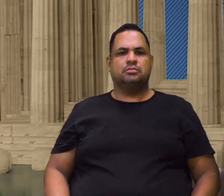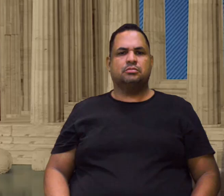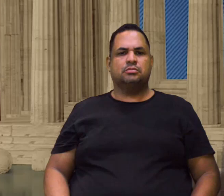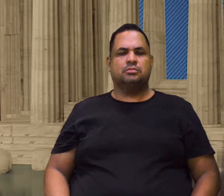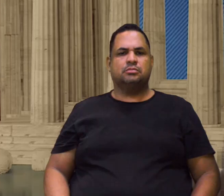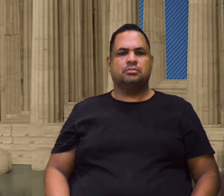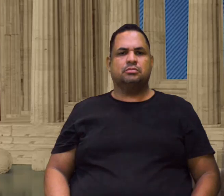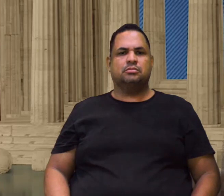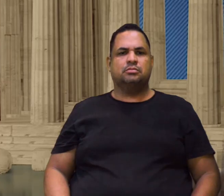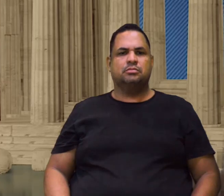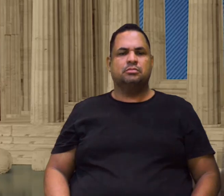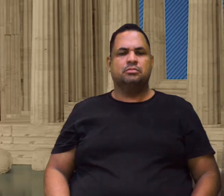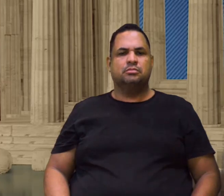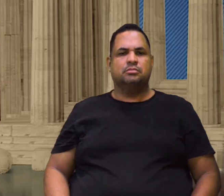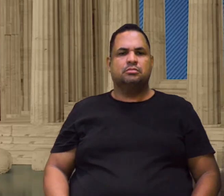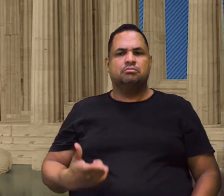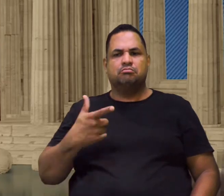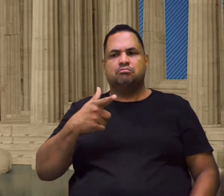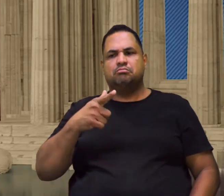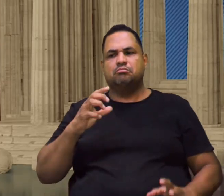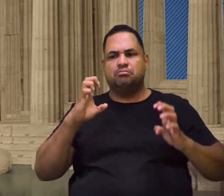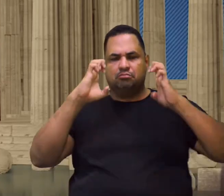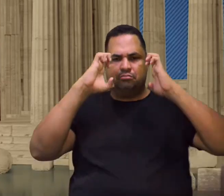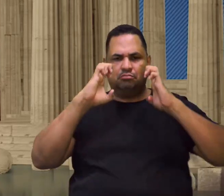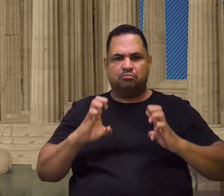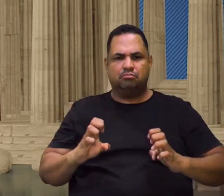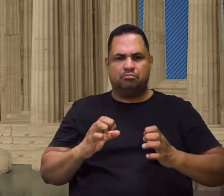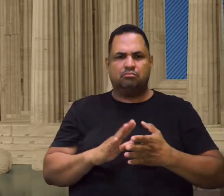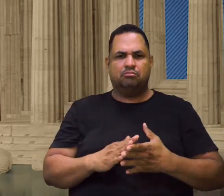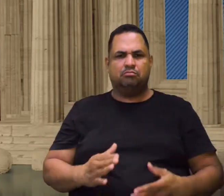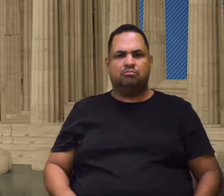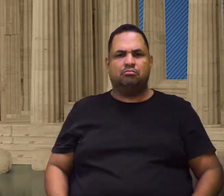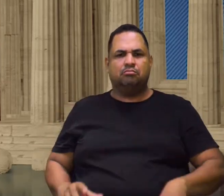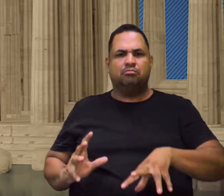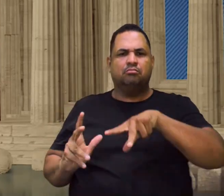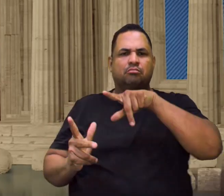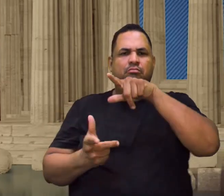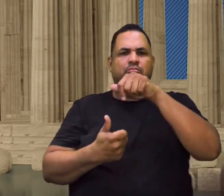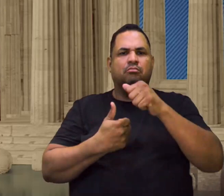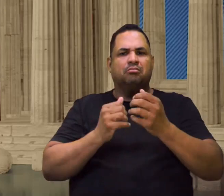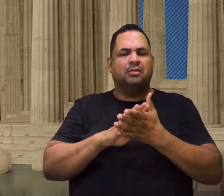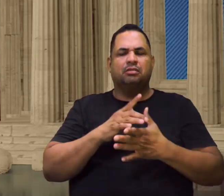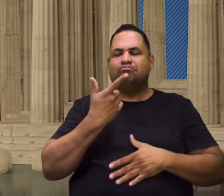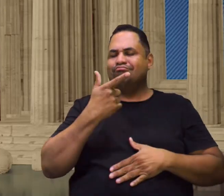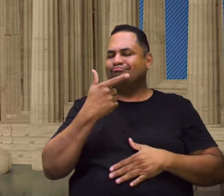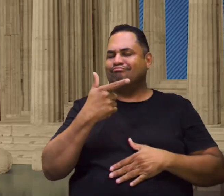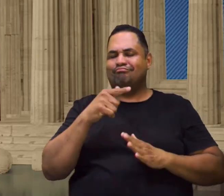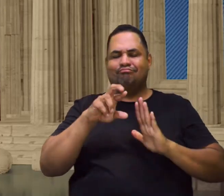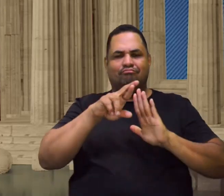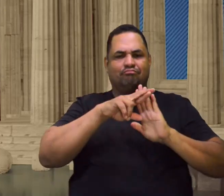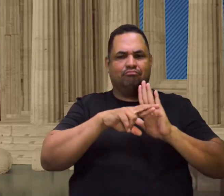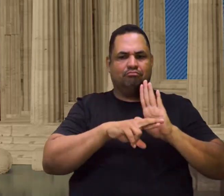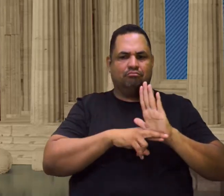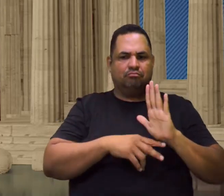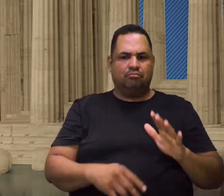situação muito complicada e sem ética. É um mundo muito desregrado, né, nesse